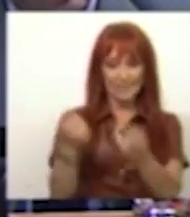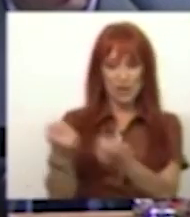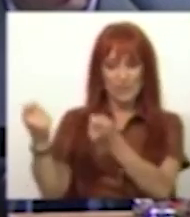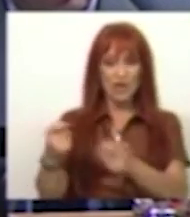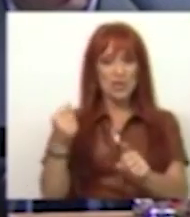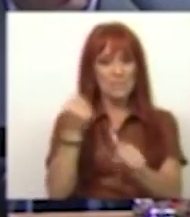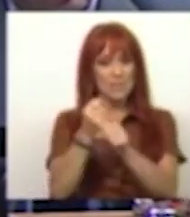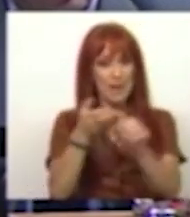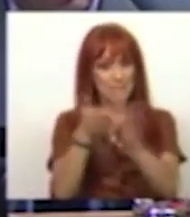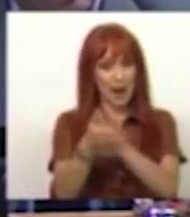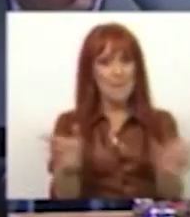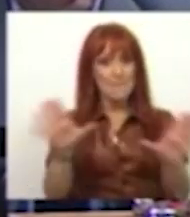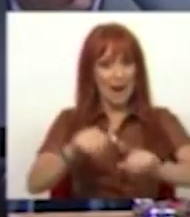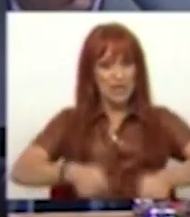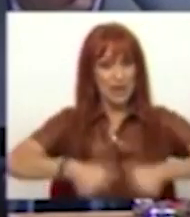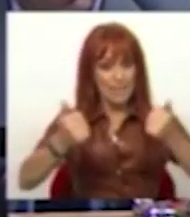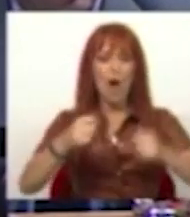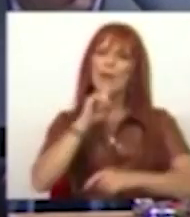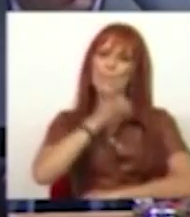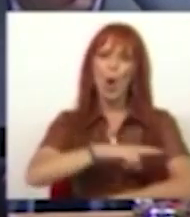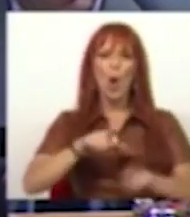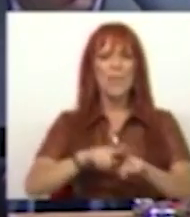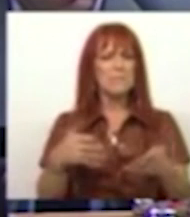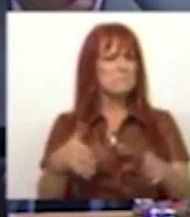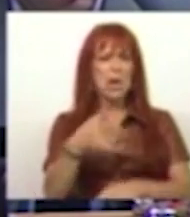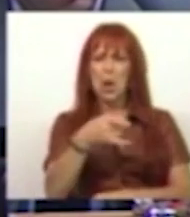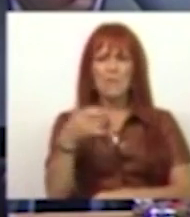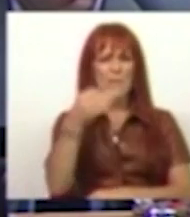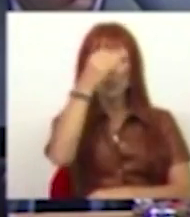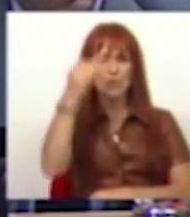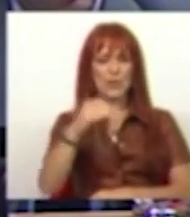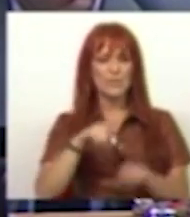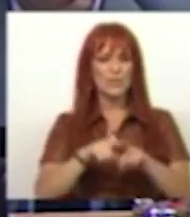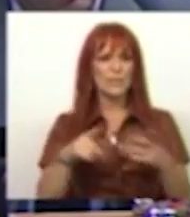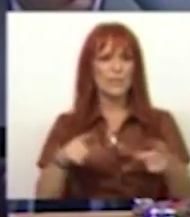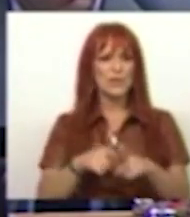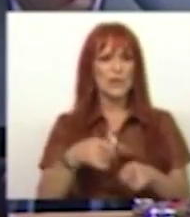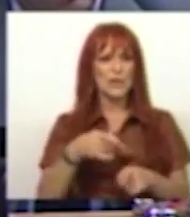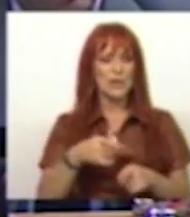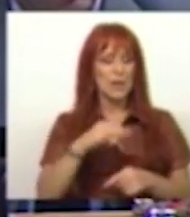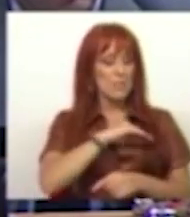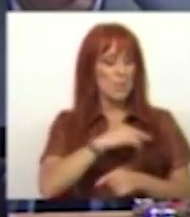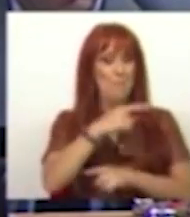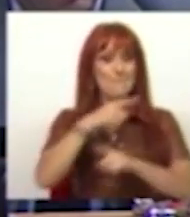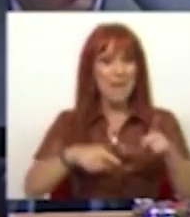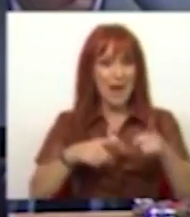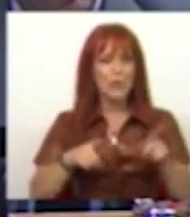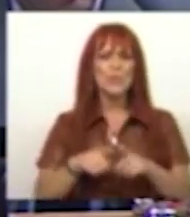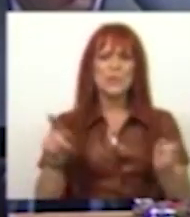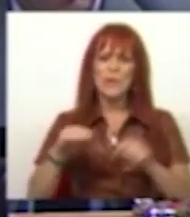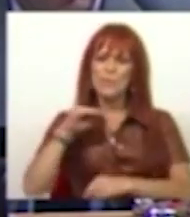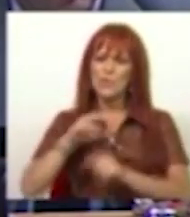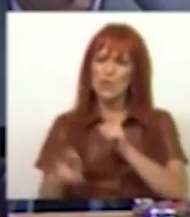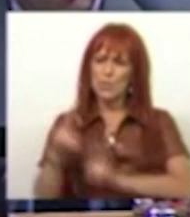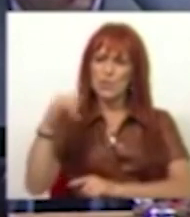mais e melhor emprego e a poder haver uma melhoria de cerca de 9% no vencimento salarial médio, além de um aumento